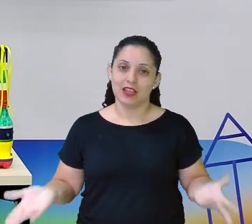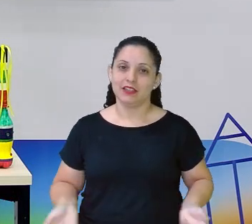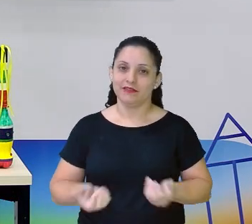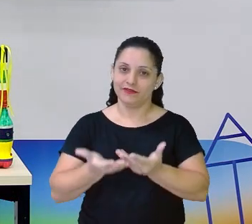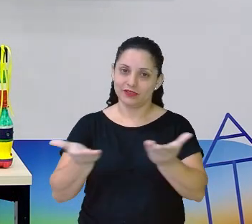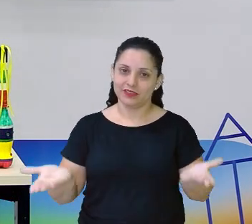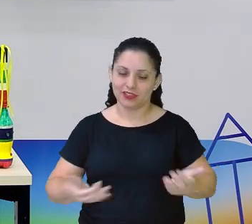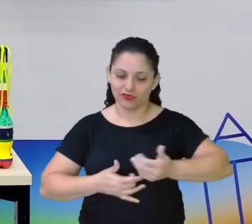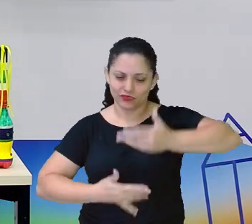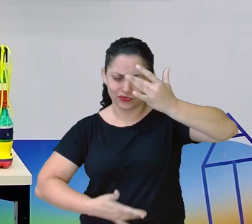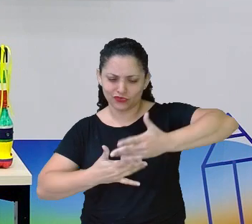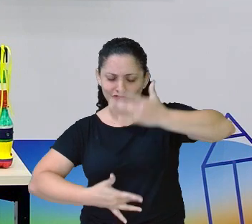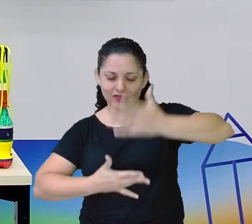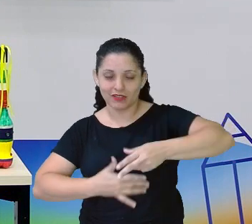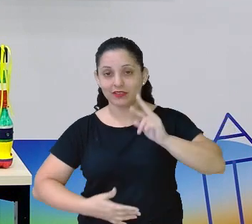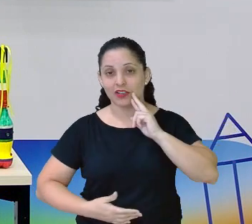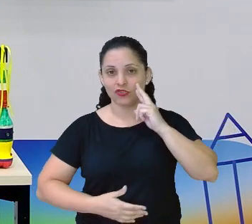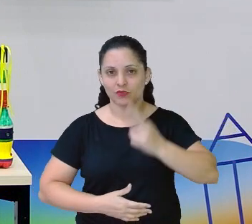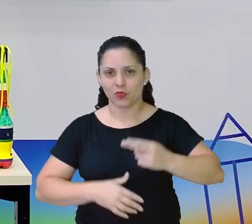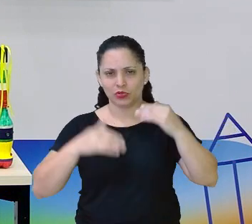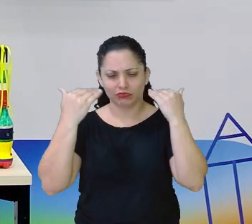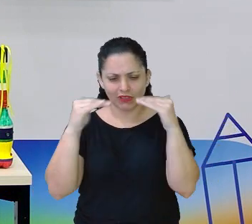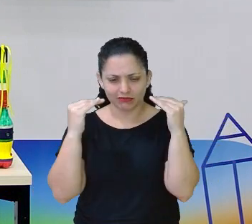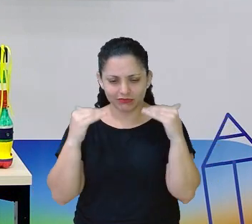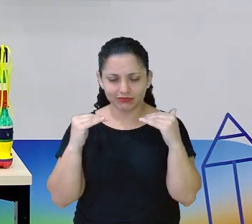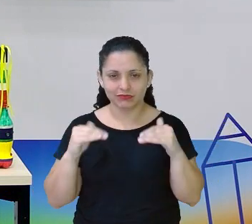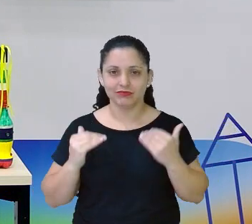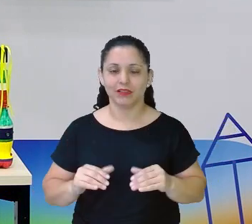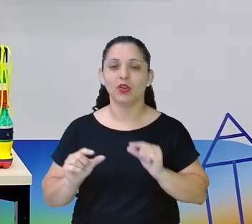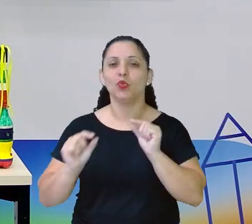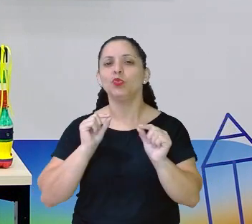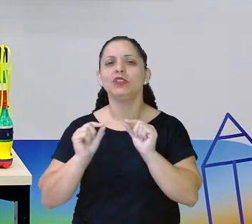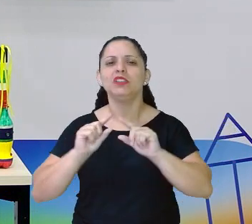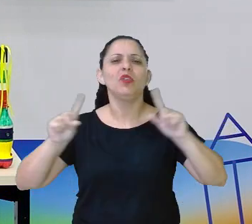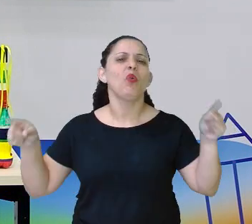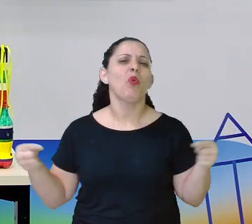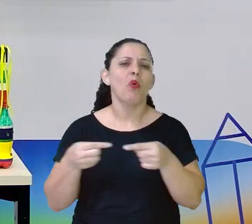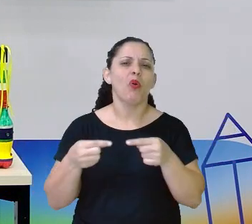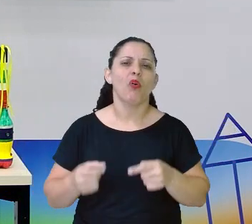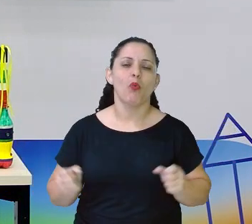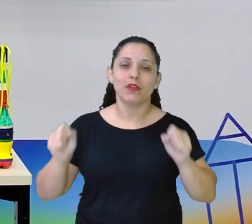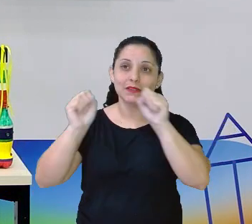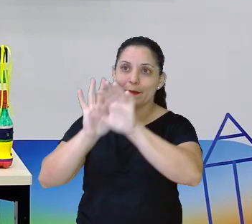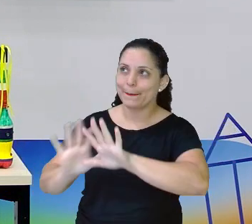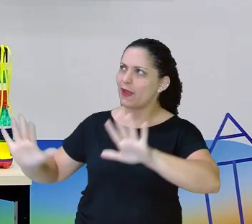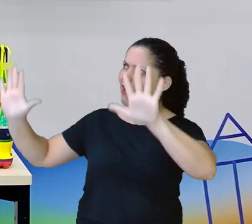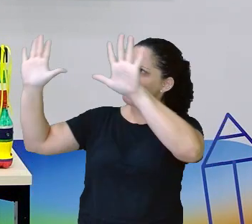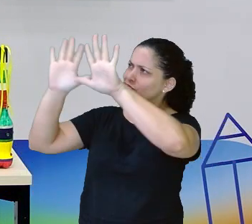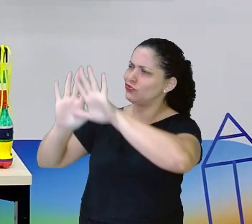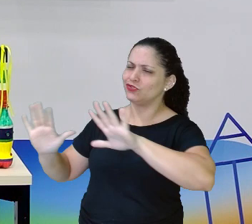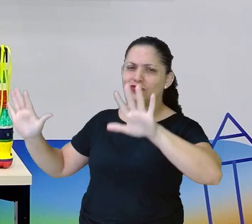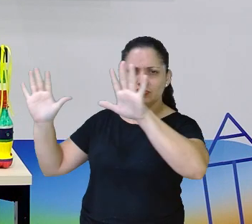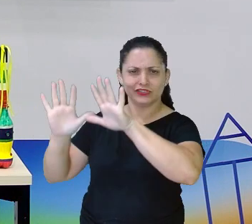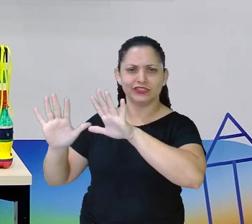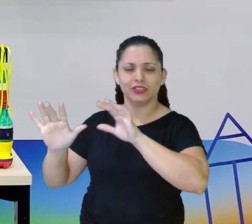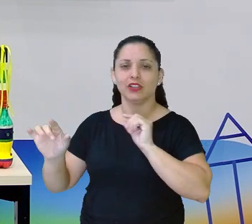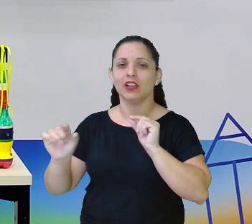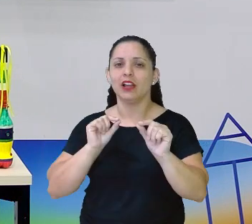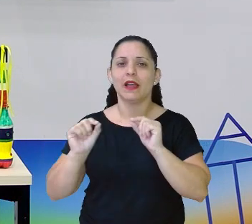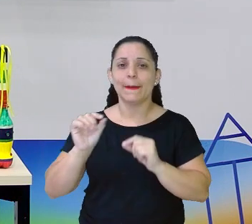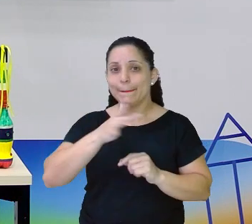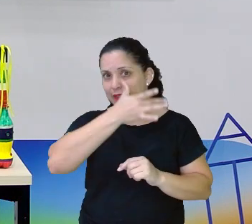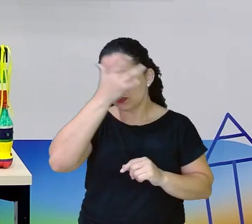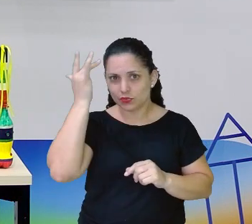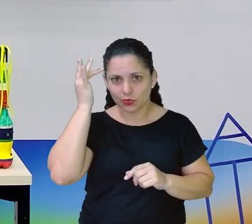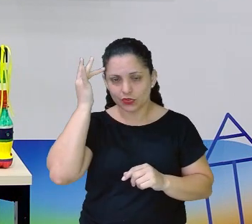chat. O que é que vocês acham dessas imagens? Será que, quando a gente vê essas imagens, será que as pessoas que